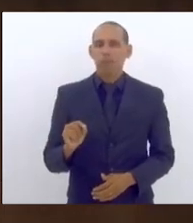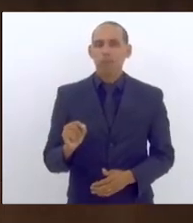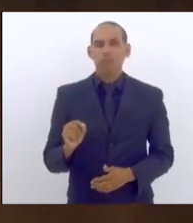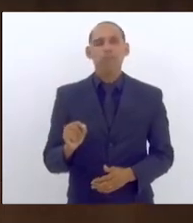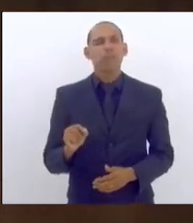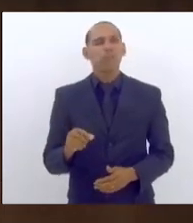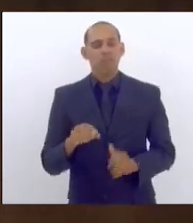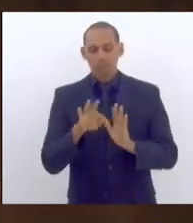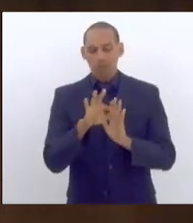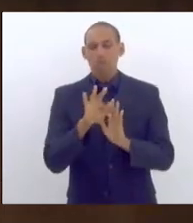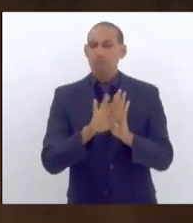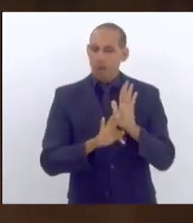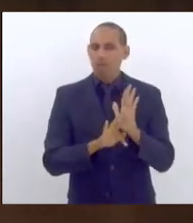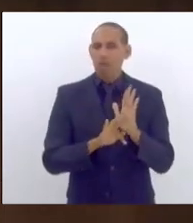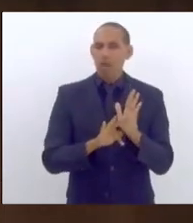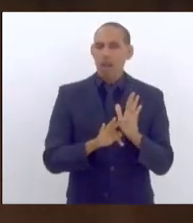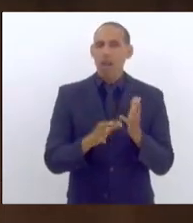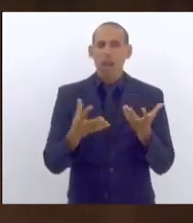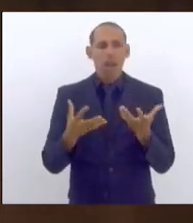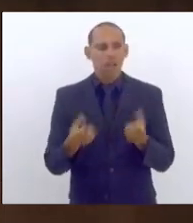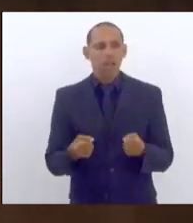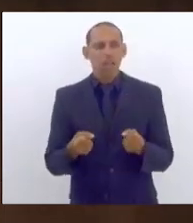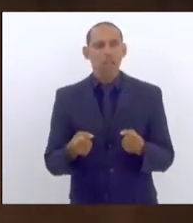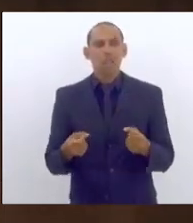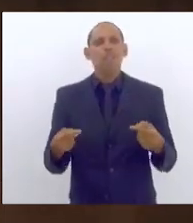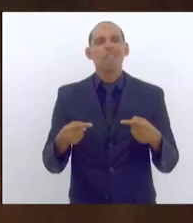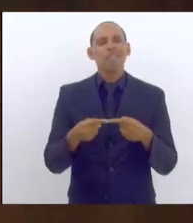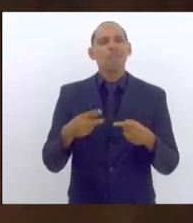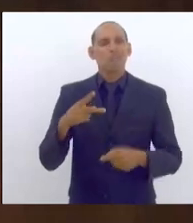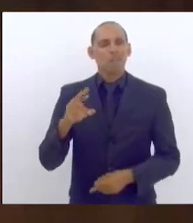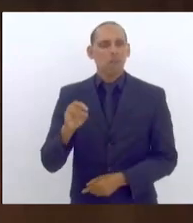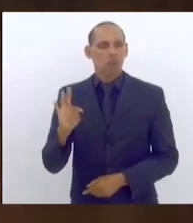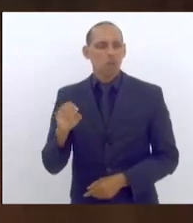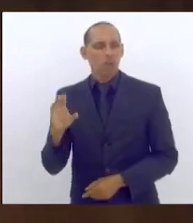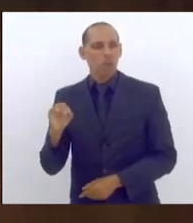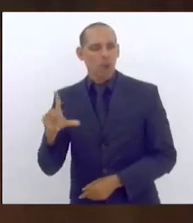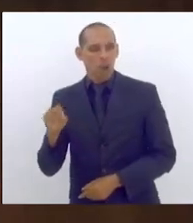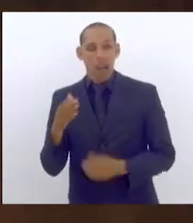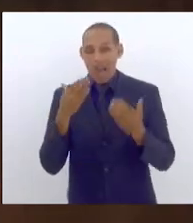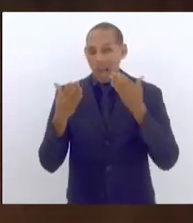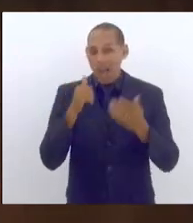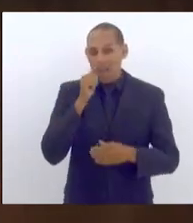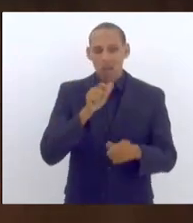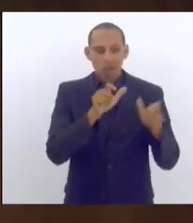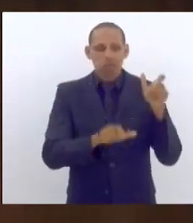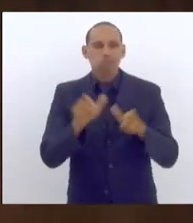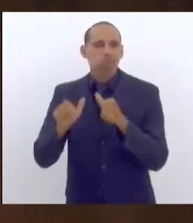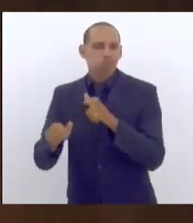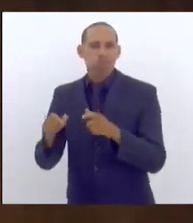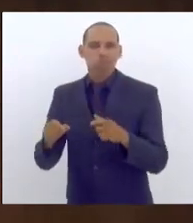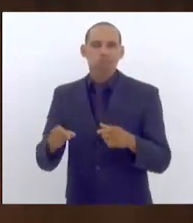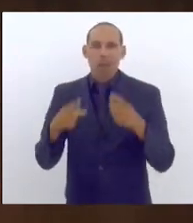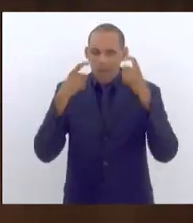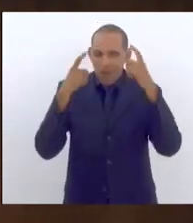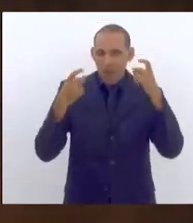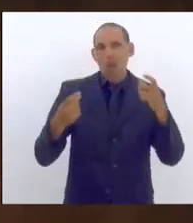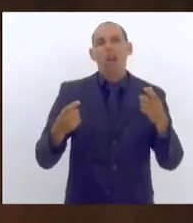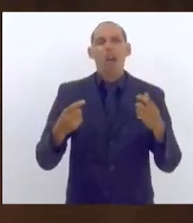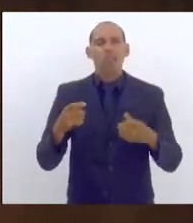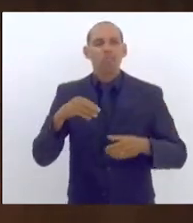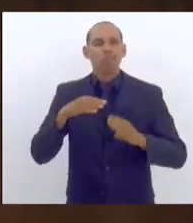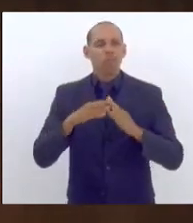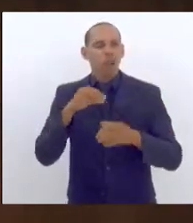desse formulário como incluso nos protocolos de atendimento às mulheres vítimas de violência doméstica. Nós